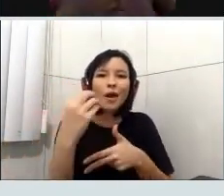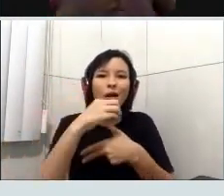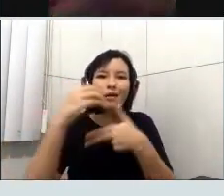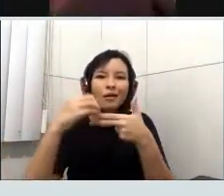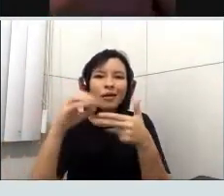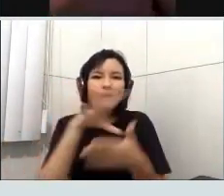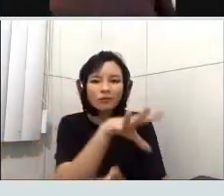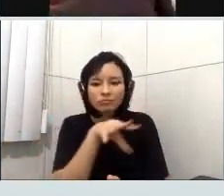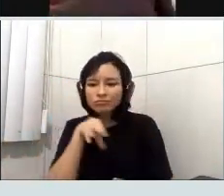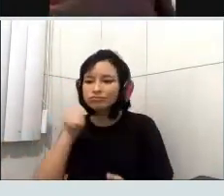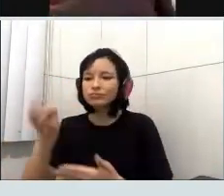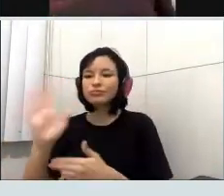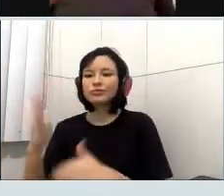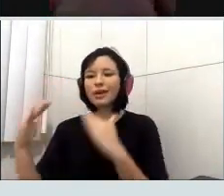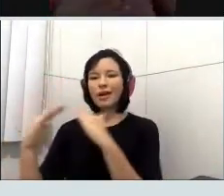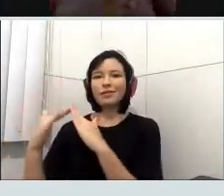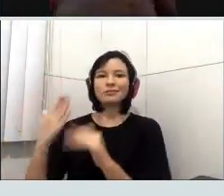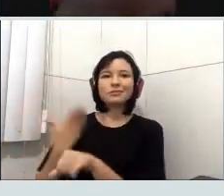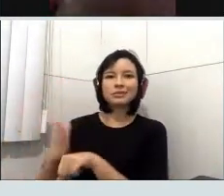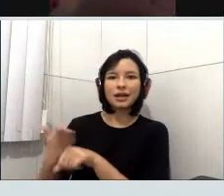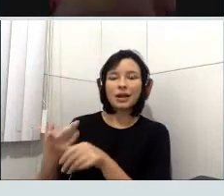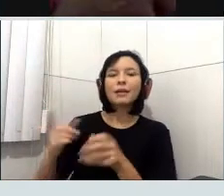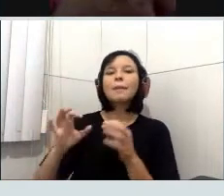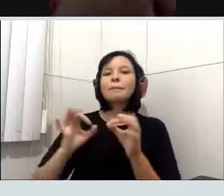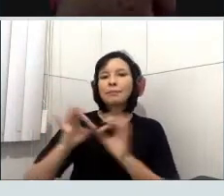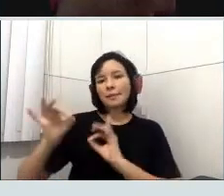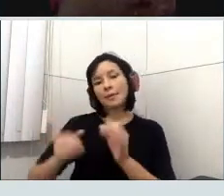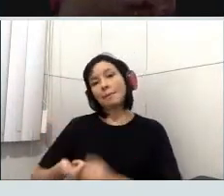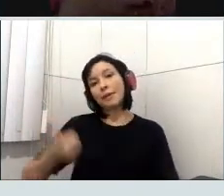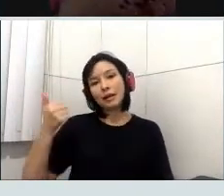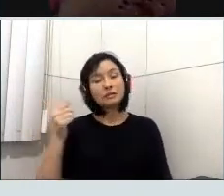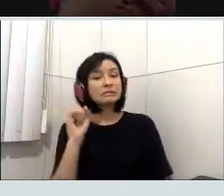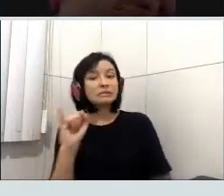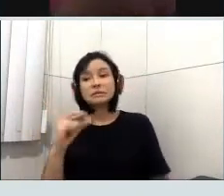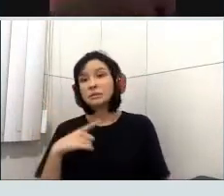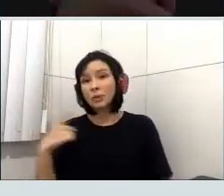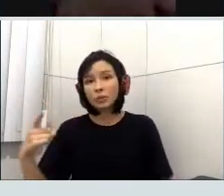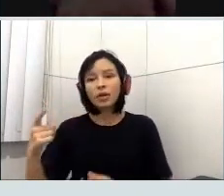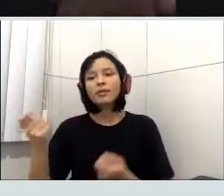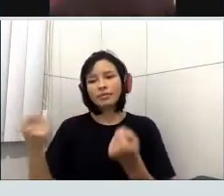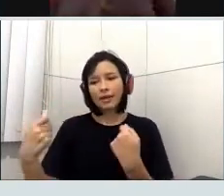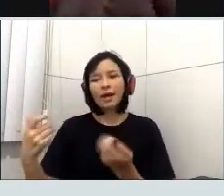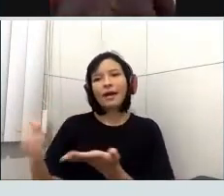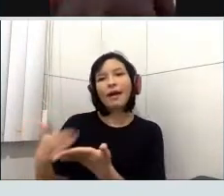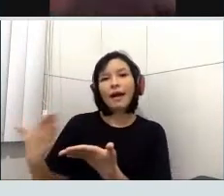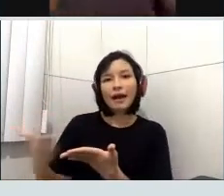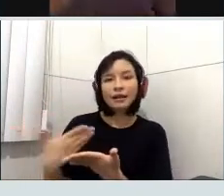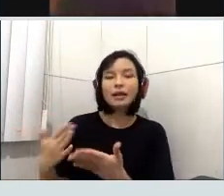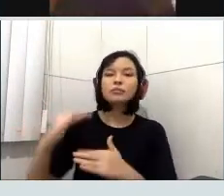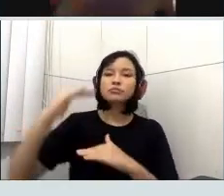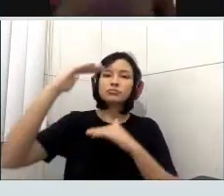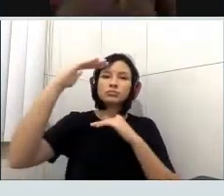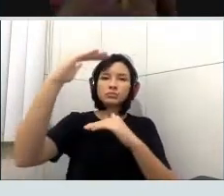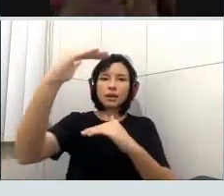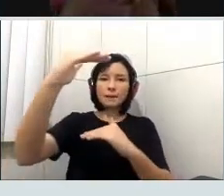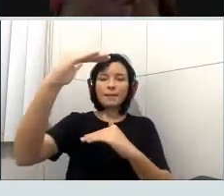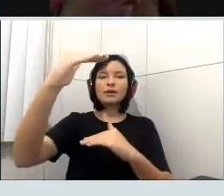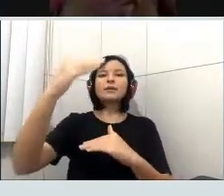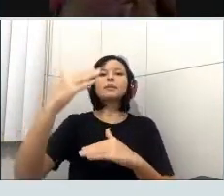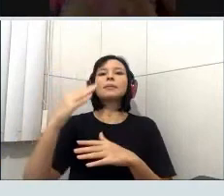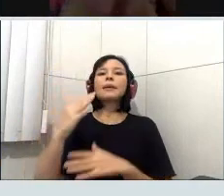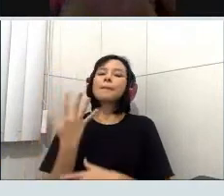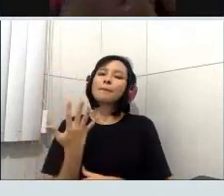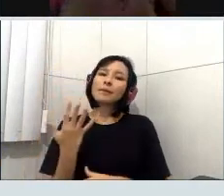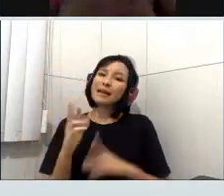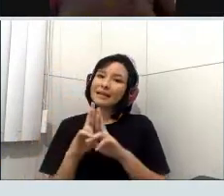Enem. Vocês vão se preparar nela. Também, se não tiver, folha de caderno, mas saibam que o tamanho ali, o espaçamento é totalmente